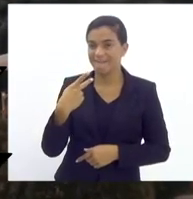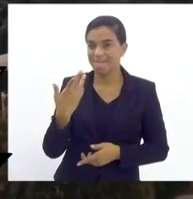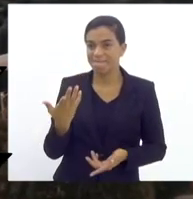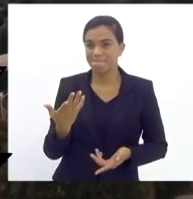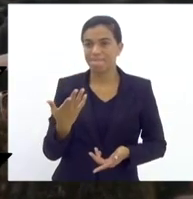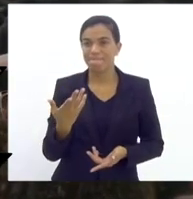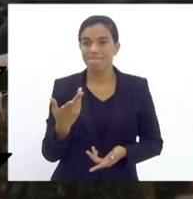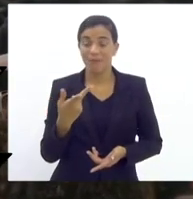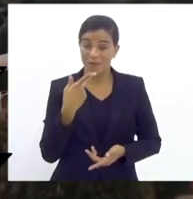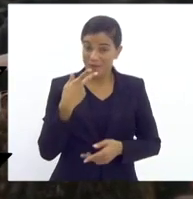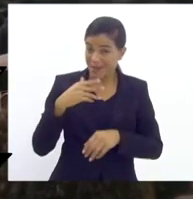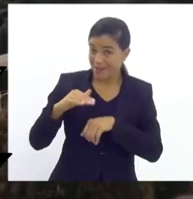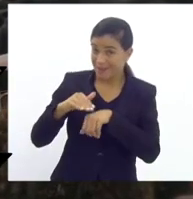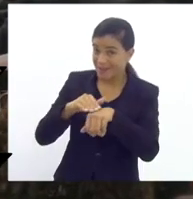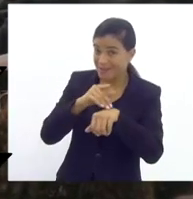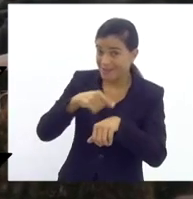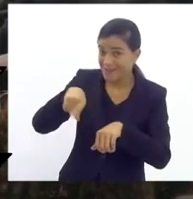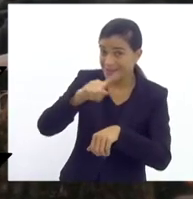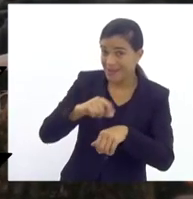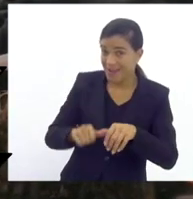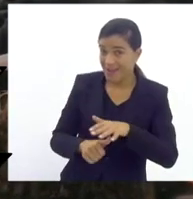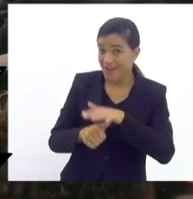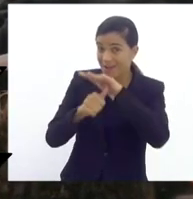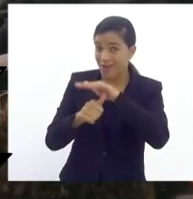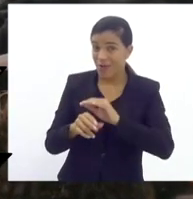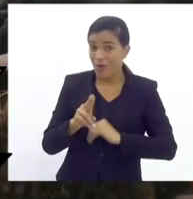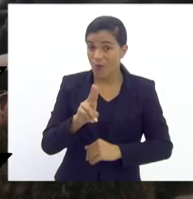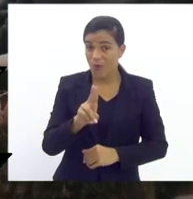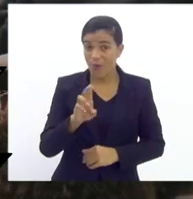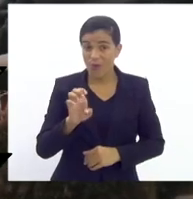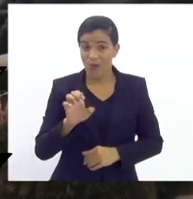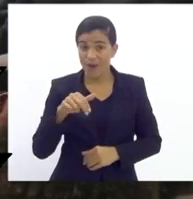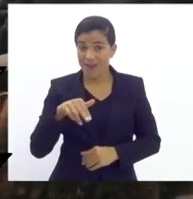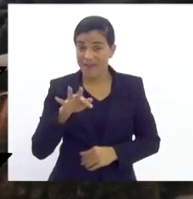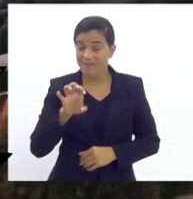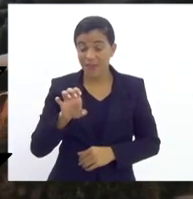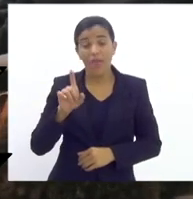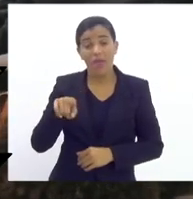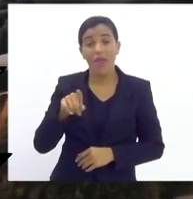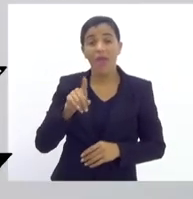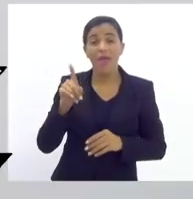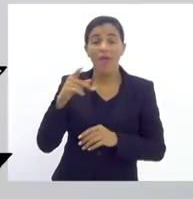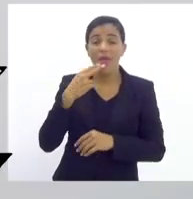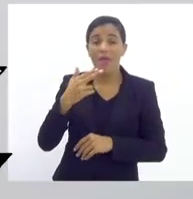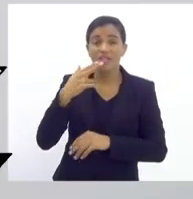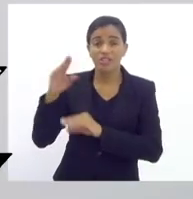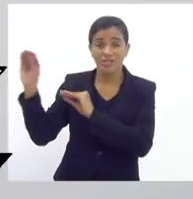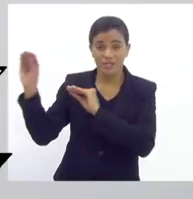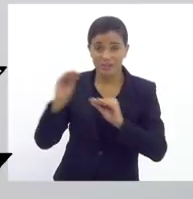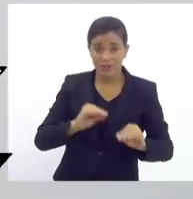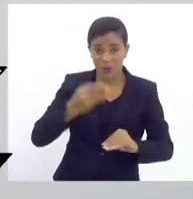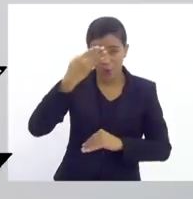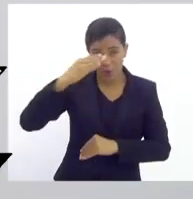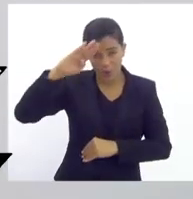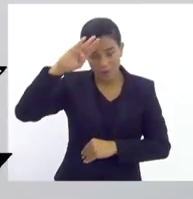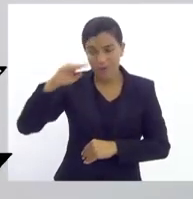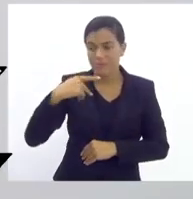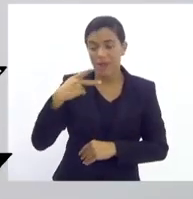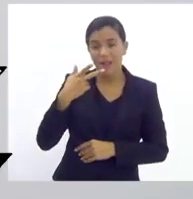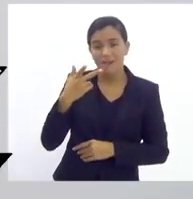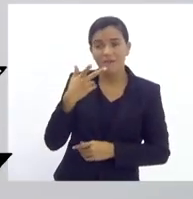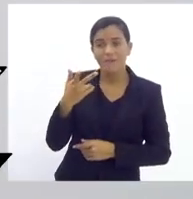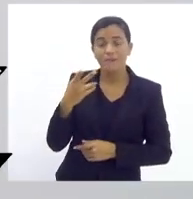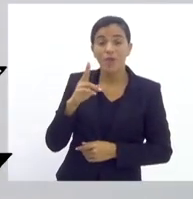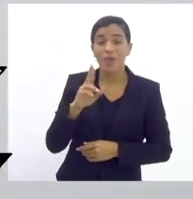falei para vocês que o reitor da Uen FM grande cubano professor Raul quando a gente